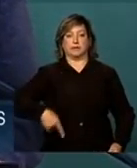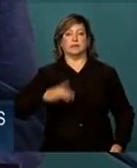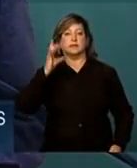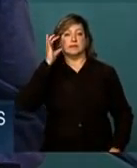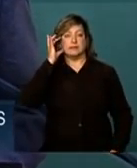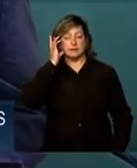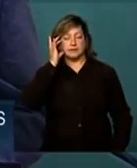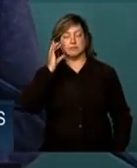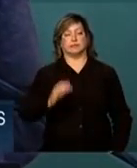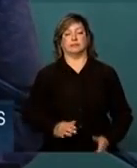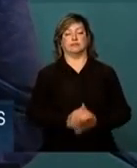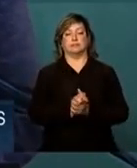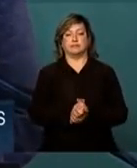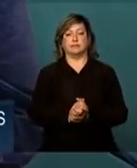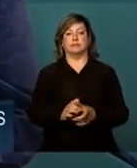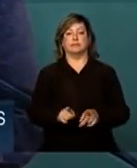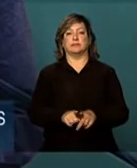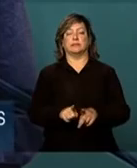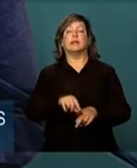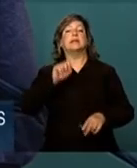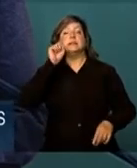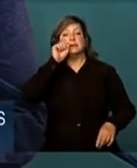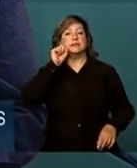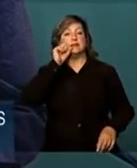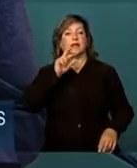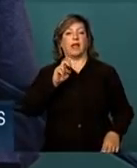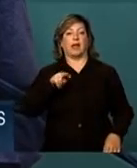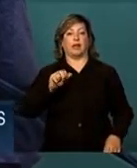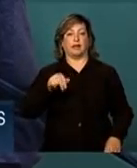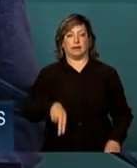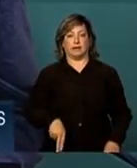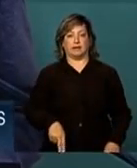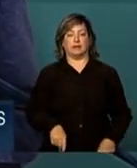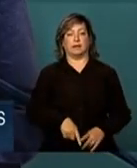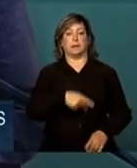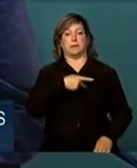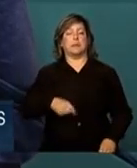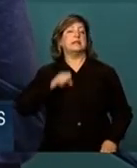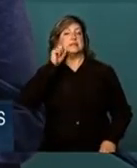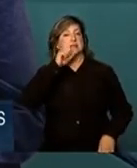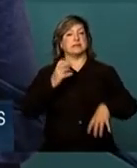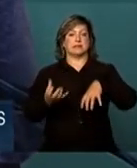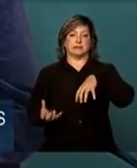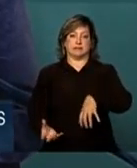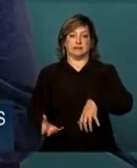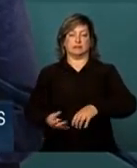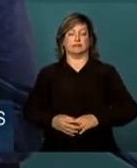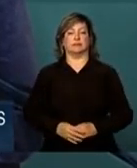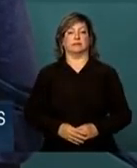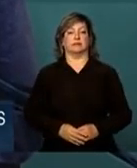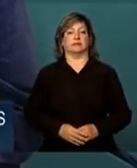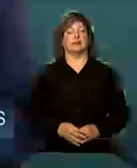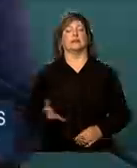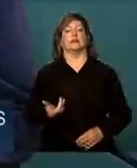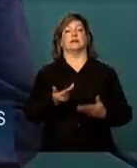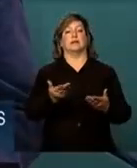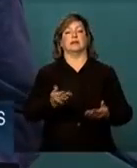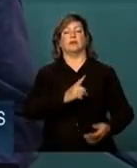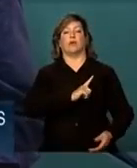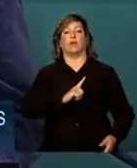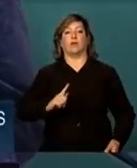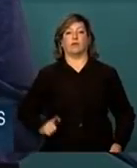Dilma Rousseff, excelentíssimo senador Renan Calheiros, presidente do Senado Federal, excelentíssimo senhor